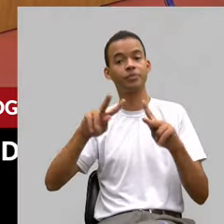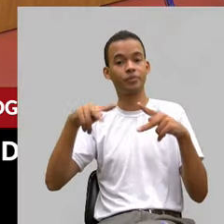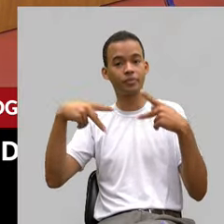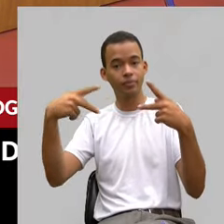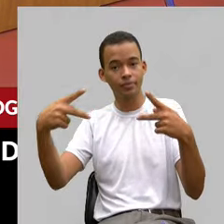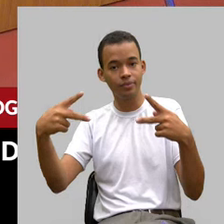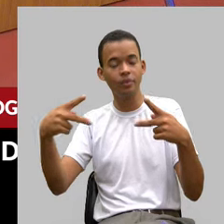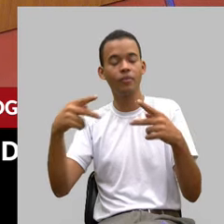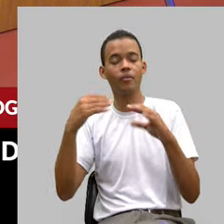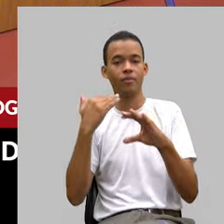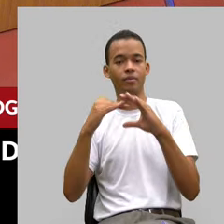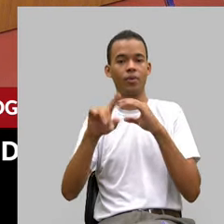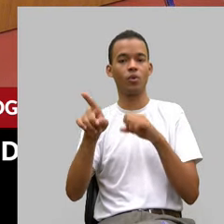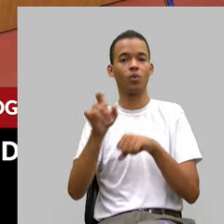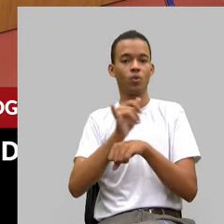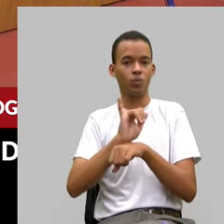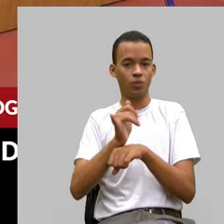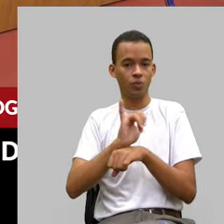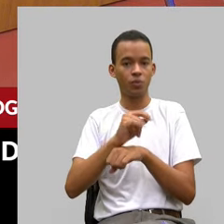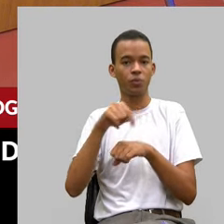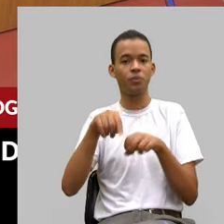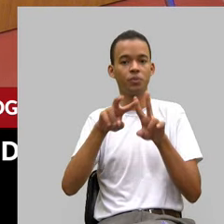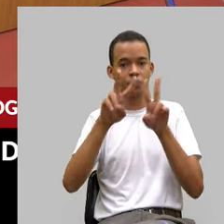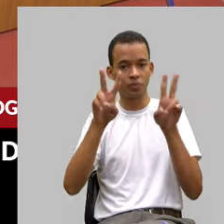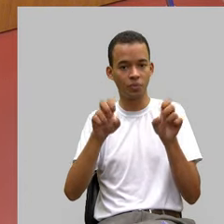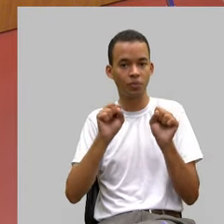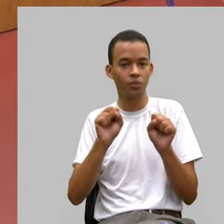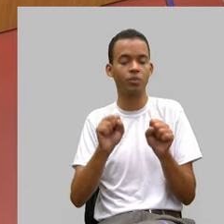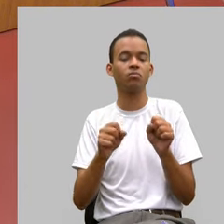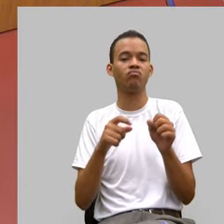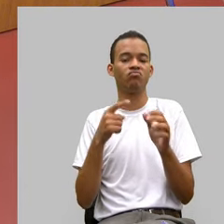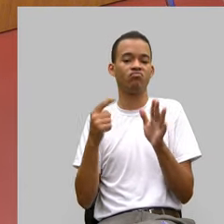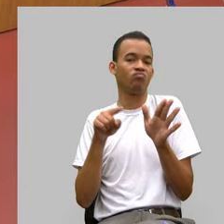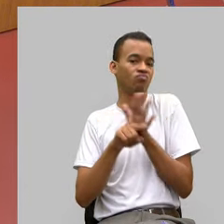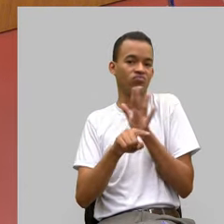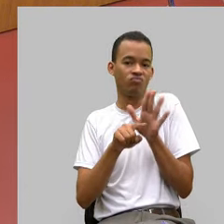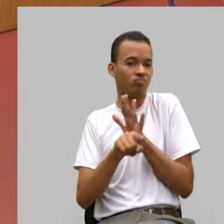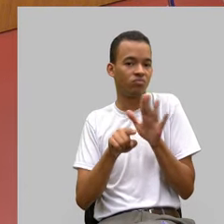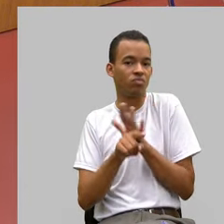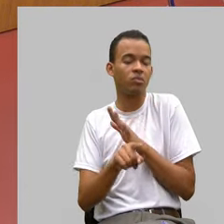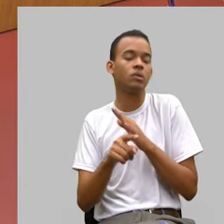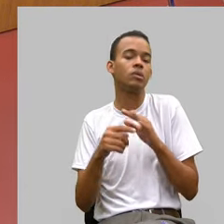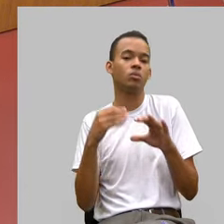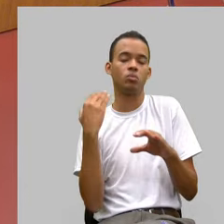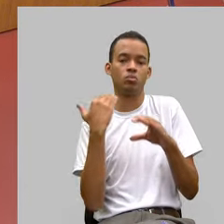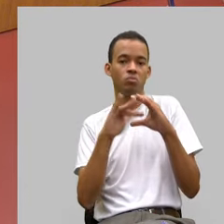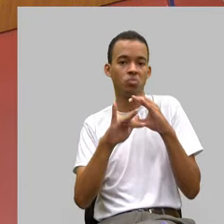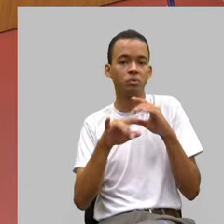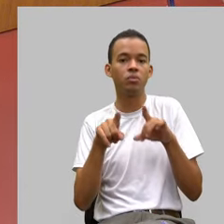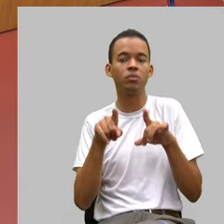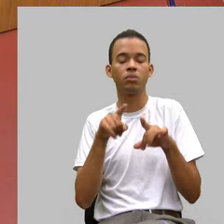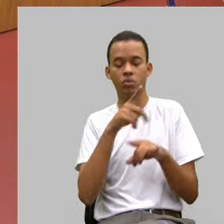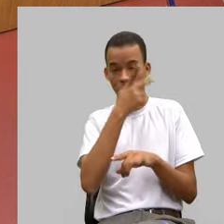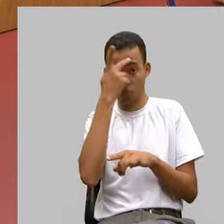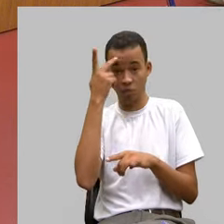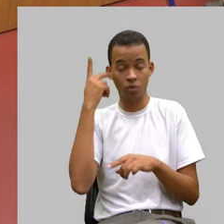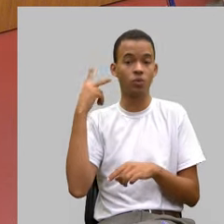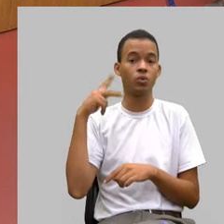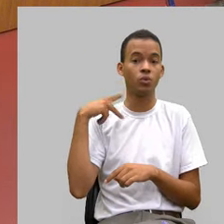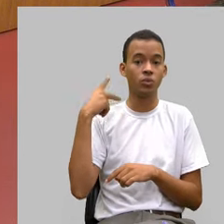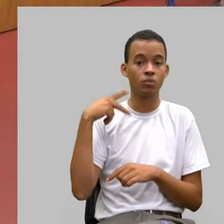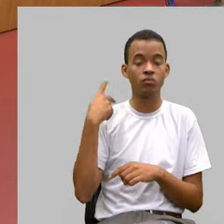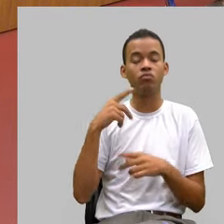neste debate o usuário poderá encaminhar perguntas aos parlamentares ou convidados além de interagir com outros